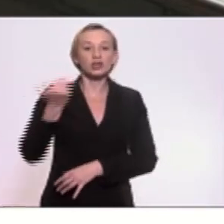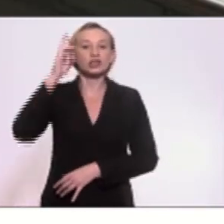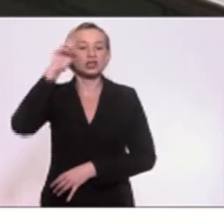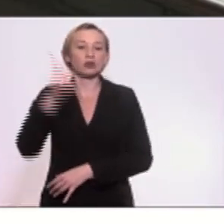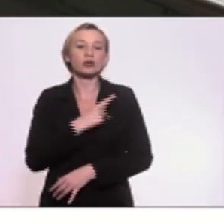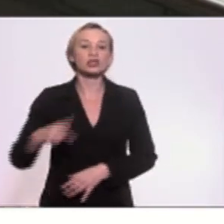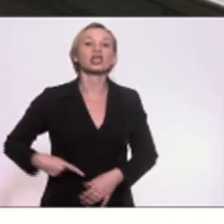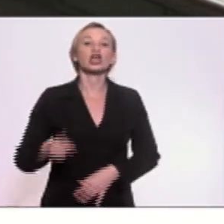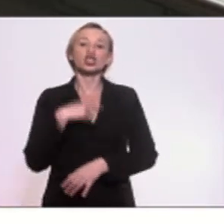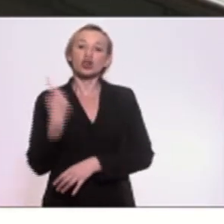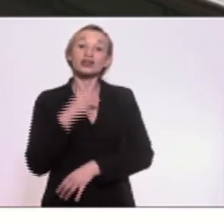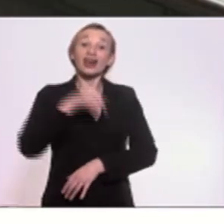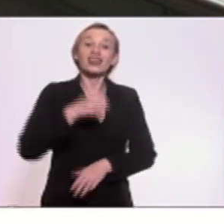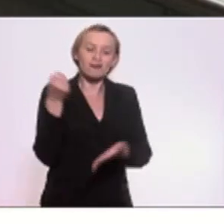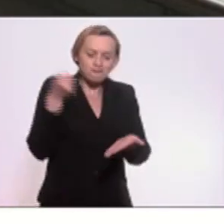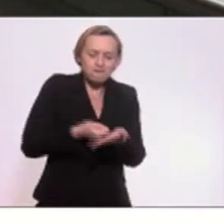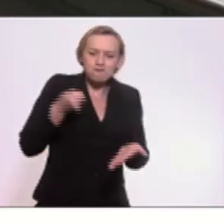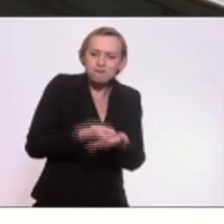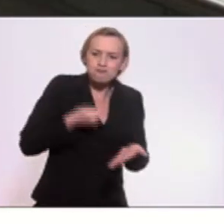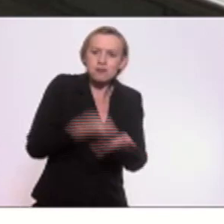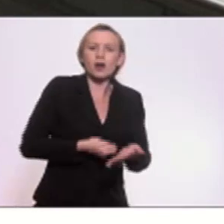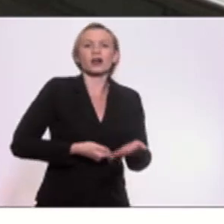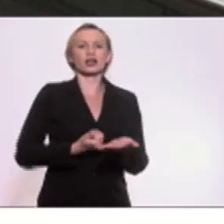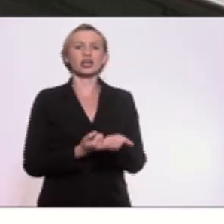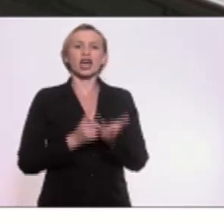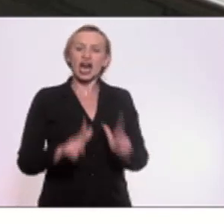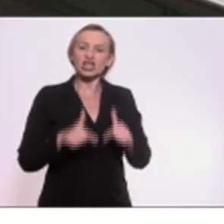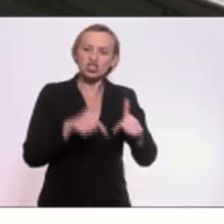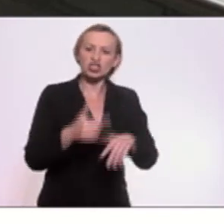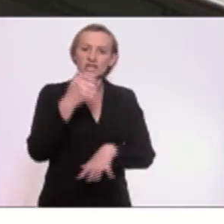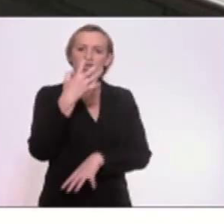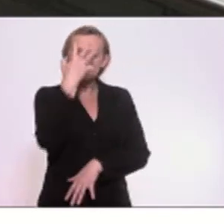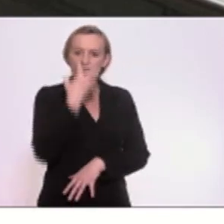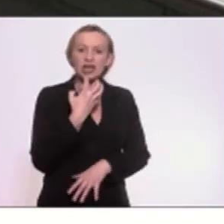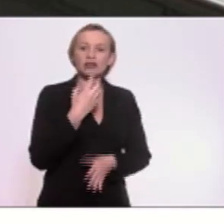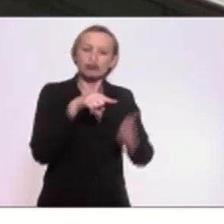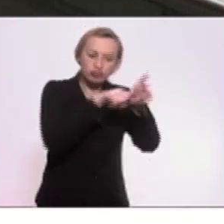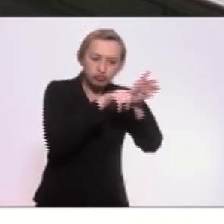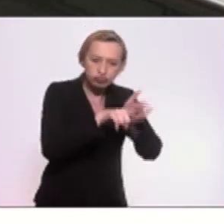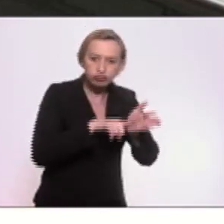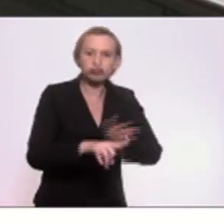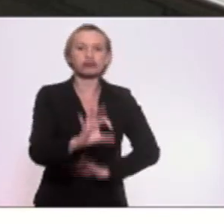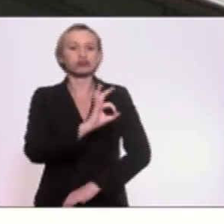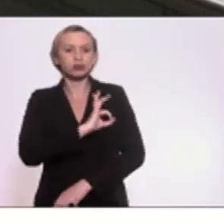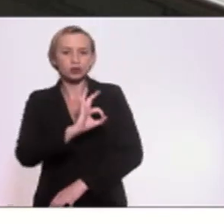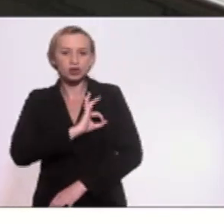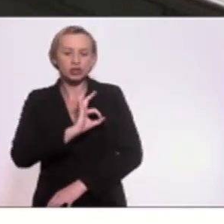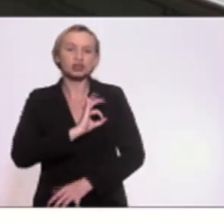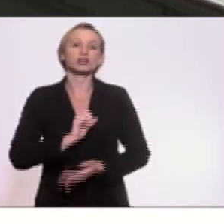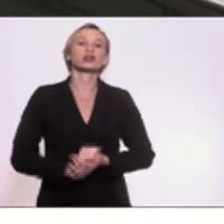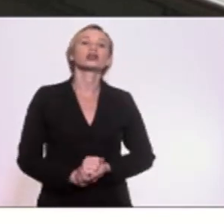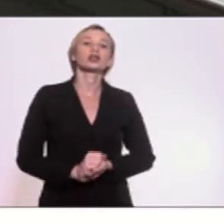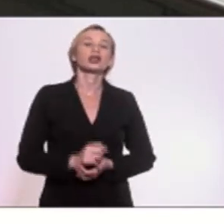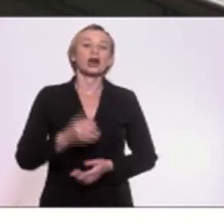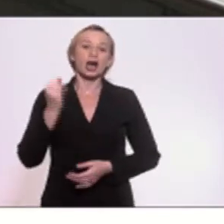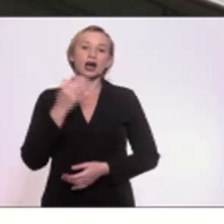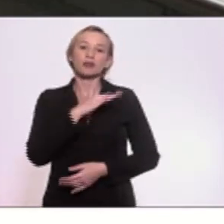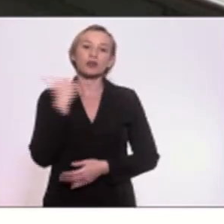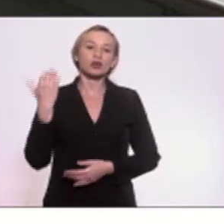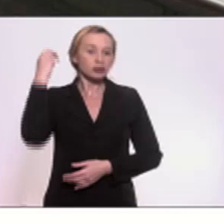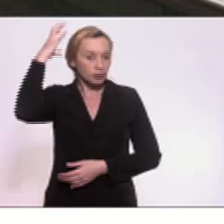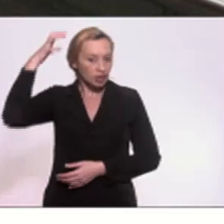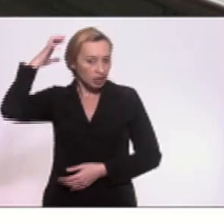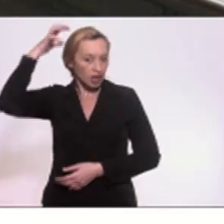presidente, a gente aqui cobrar celeridade e seriedade nas investigações com relação ao assassinato de Marielle